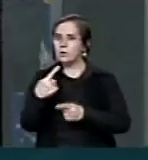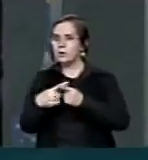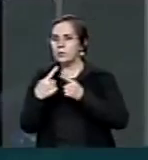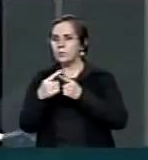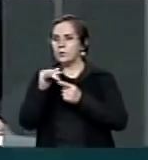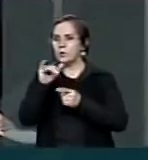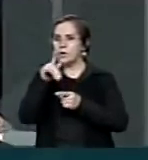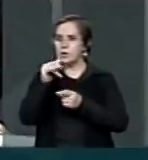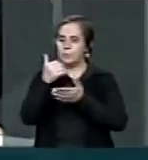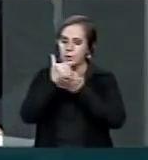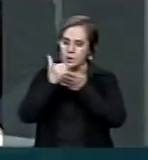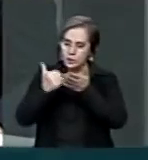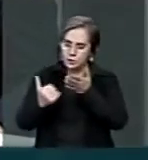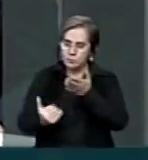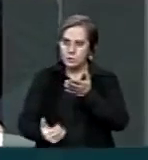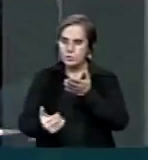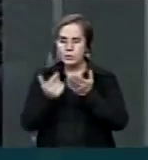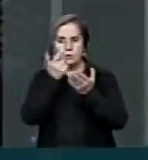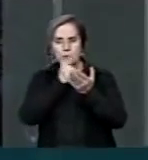se afogaram